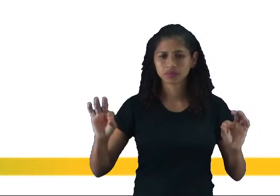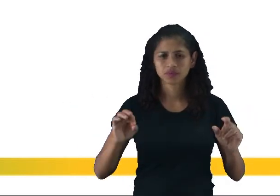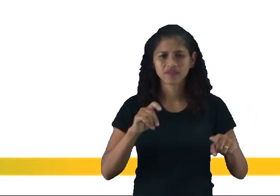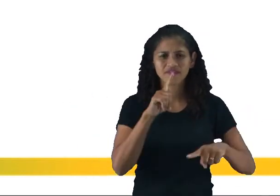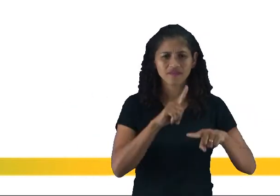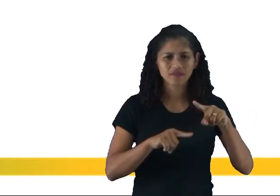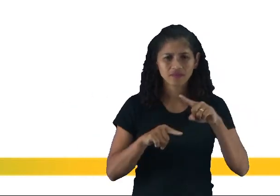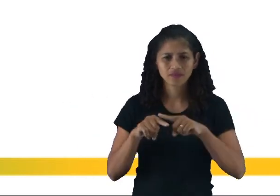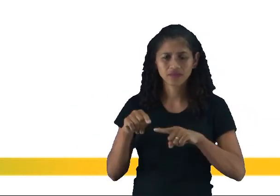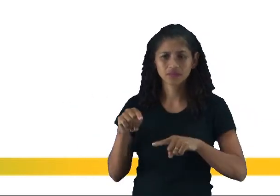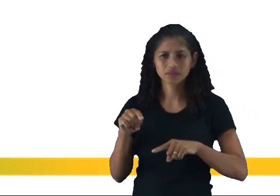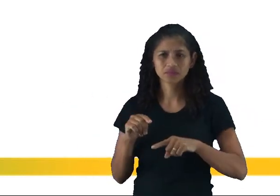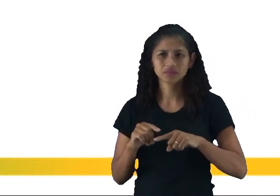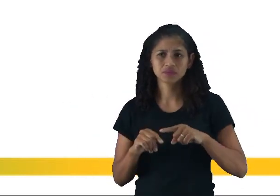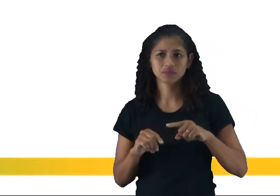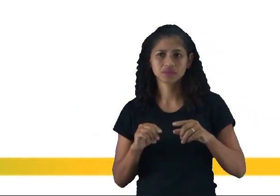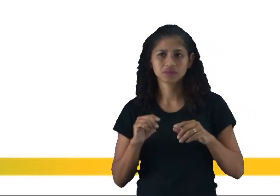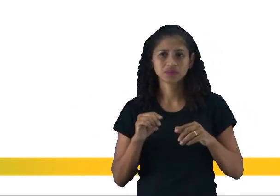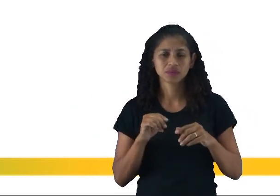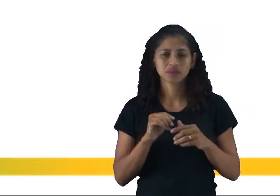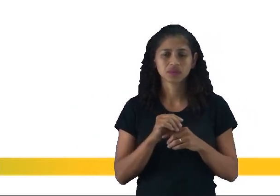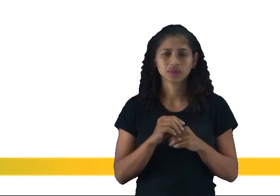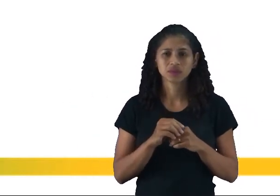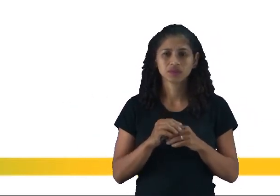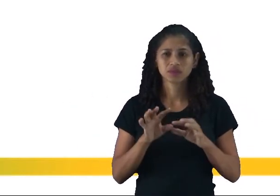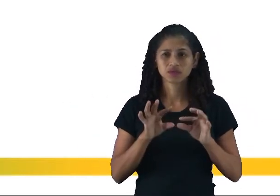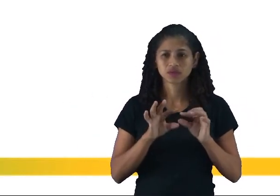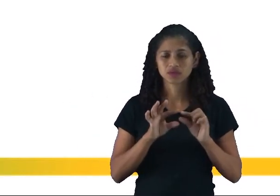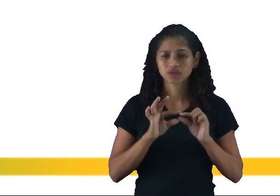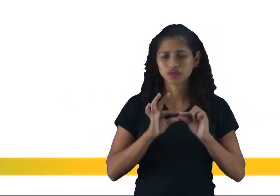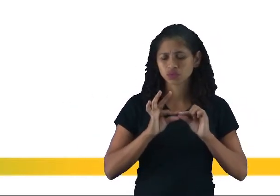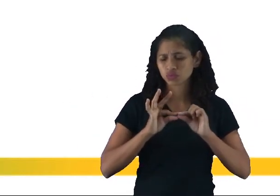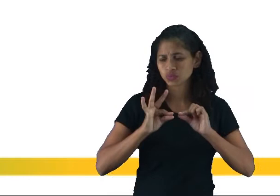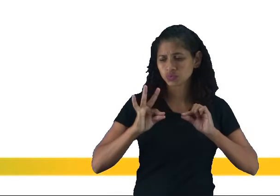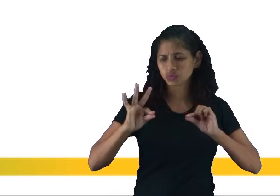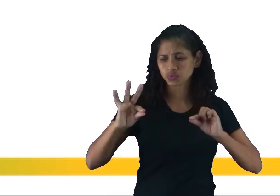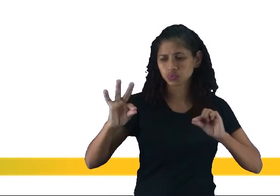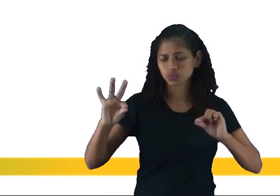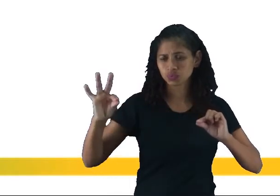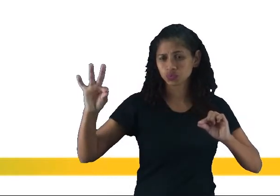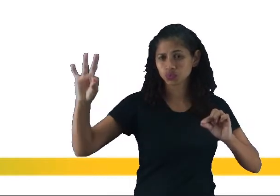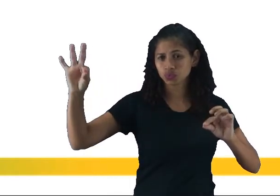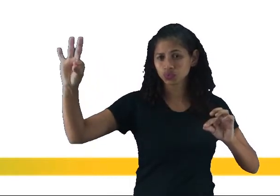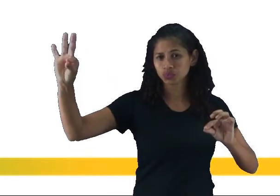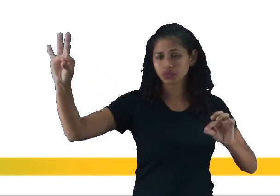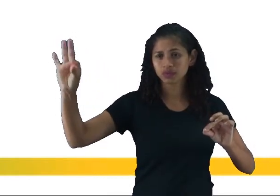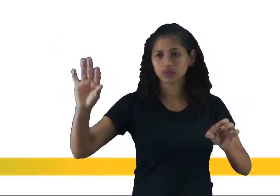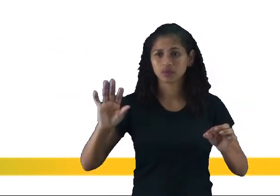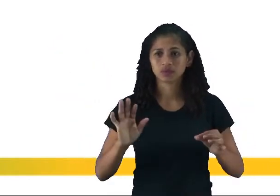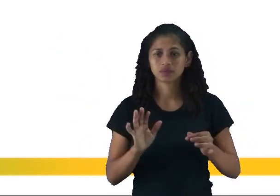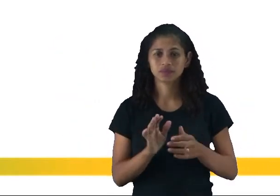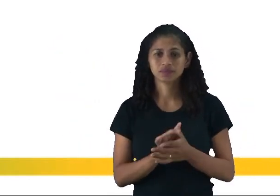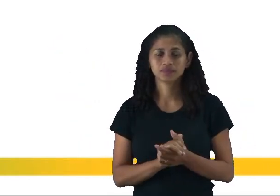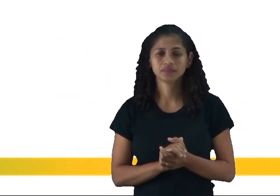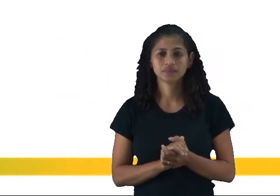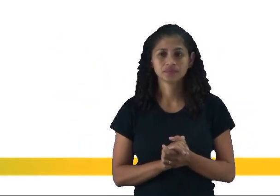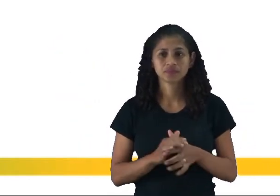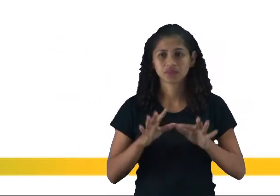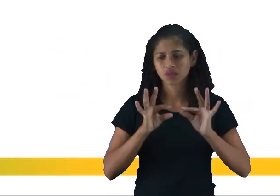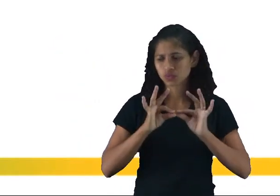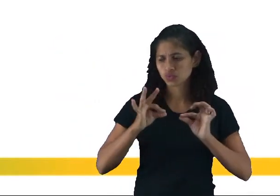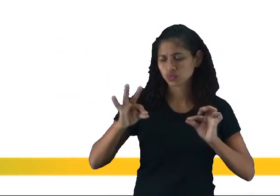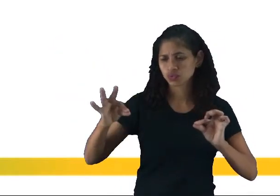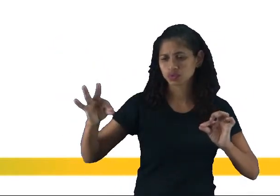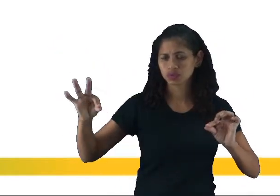também serve para definir a distância, por exemplo, né? Por exemplo, aí, ó, a distância